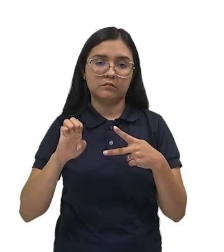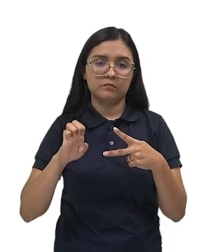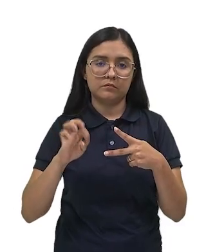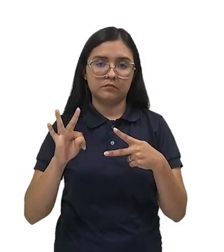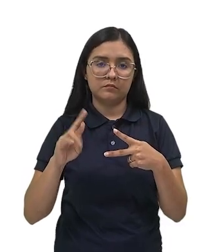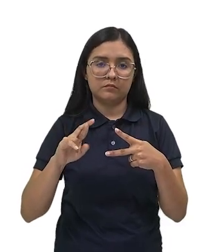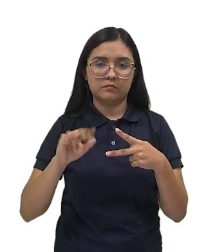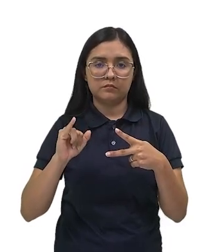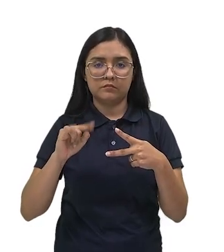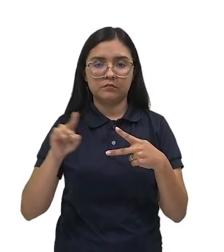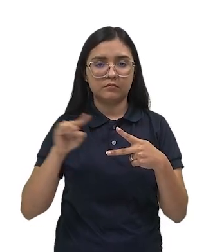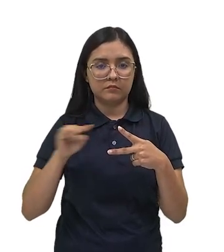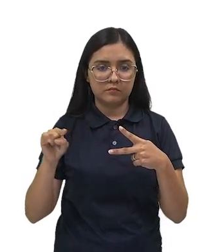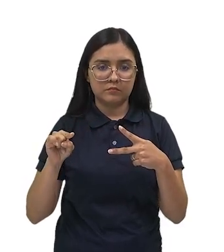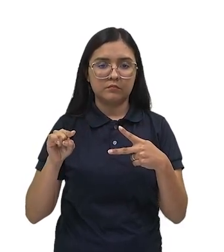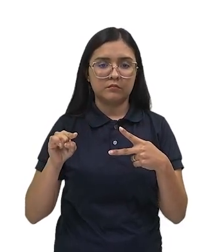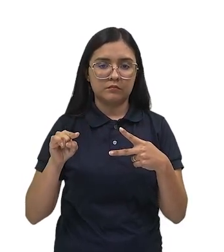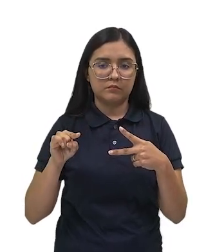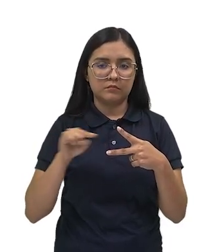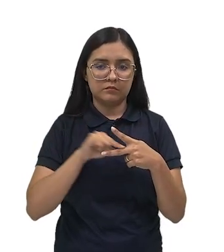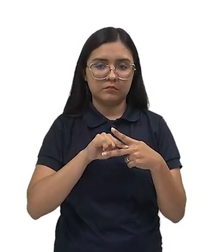ângulo ABC.